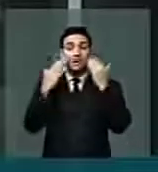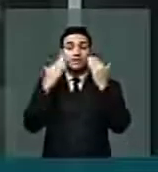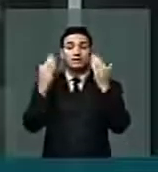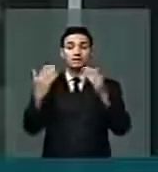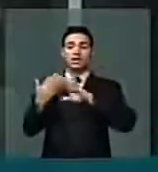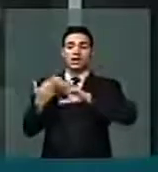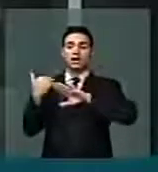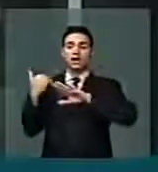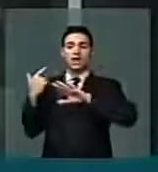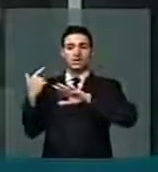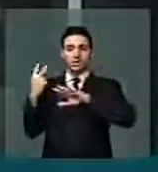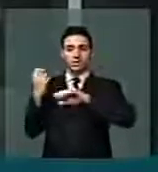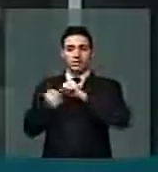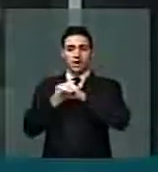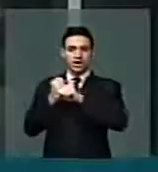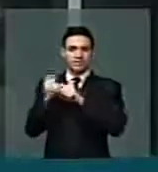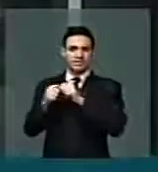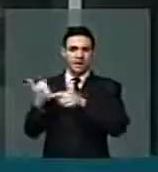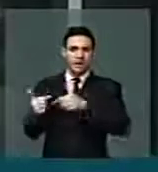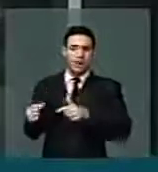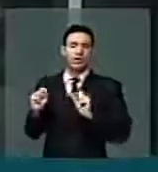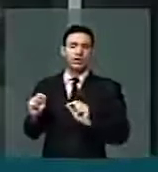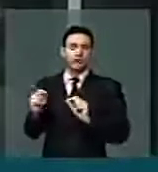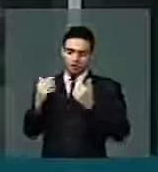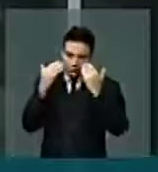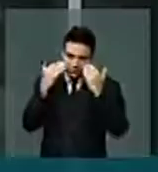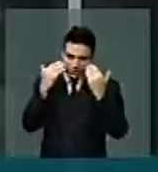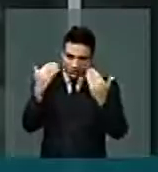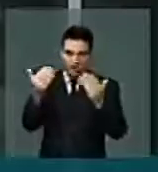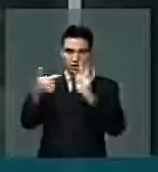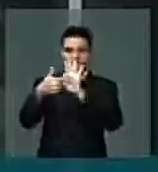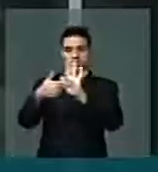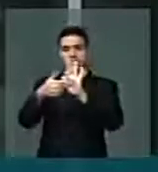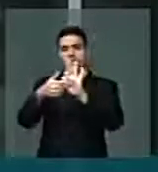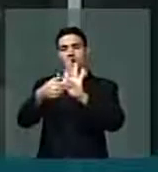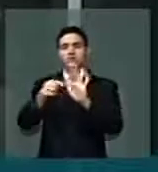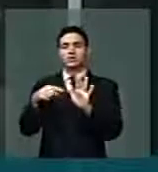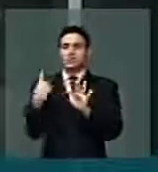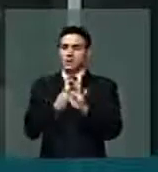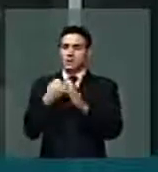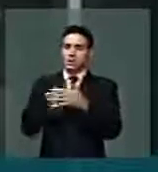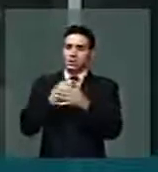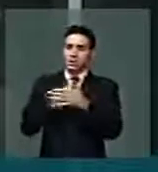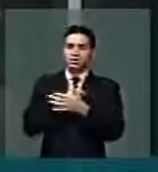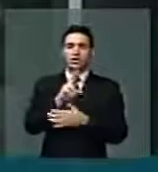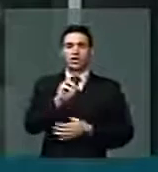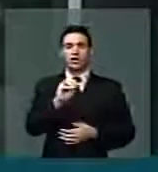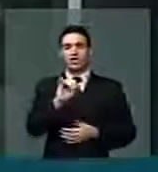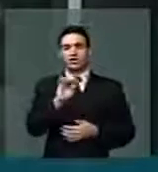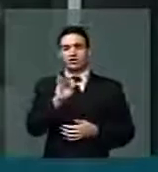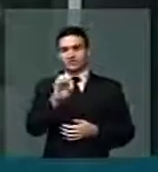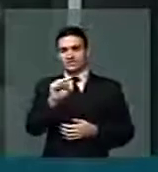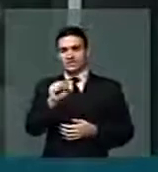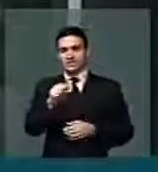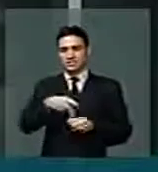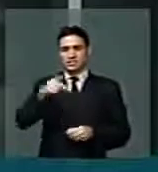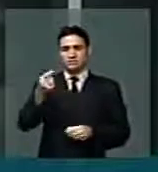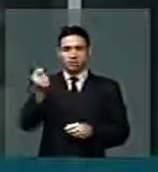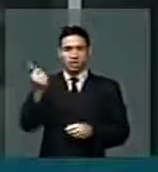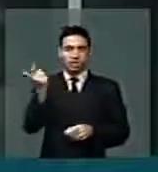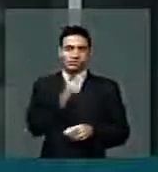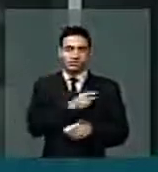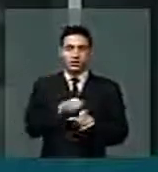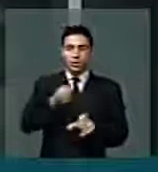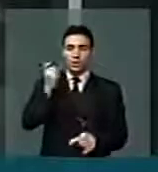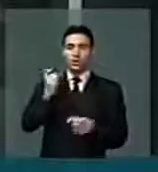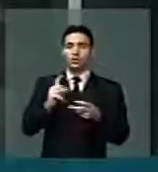esse período, das nossas iniciativas, das nossas lutas, não só dos royalties, das lutas, não só da luta do